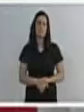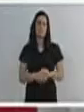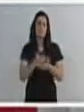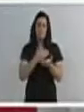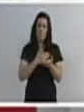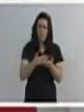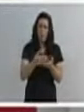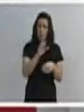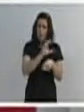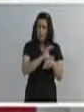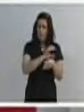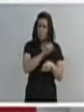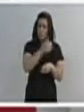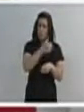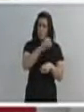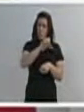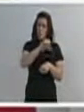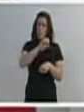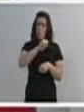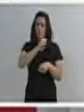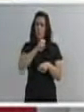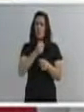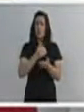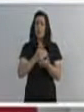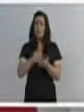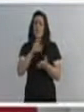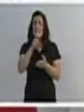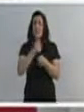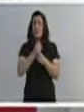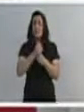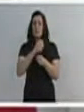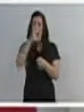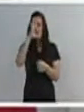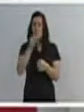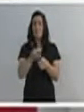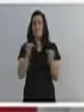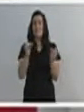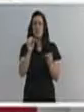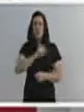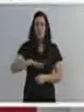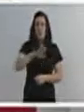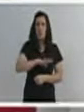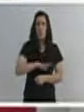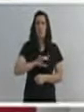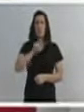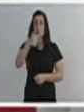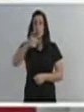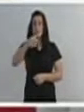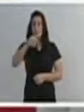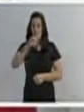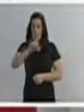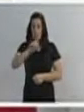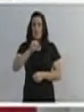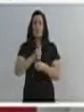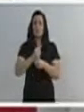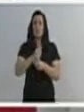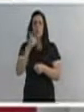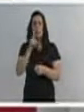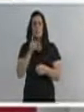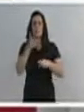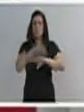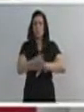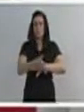de 88, que levou 5 anos para ser compreendida e 10 anos para começar a ser implementada. Então é uma Constituição